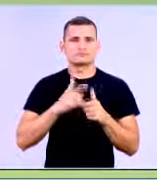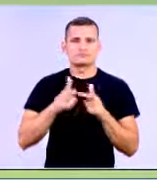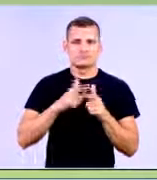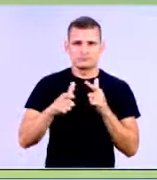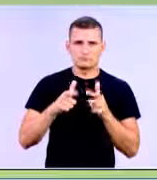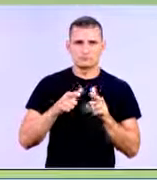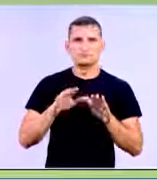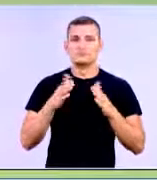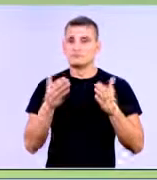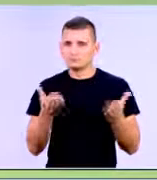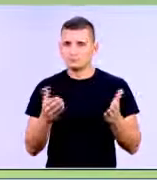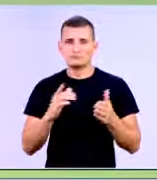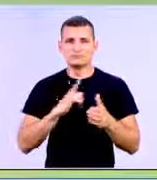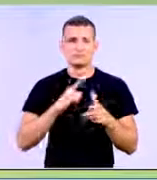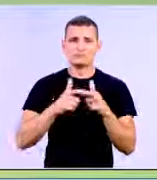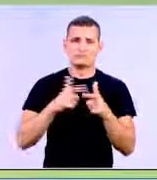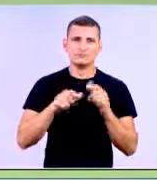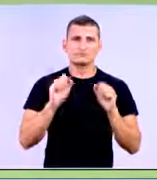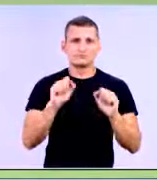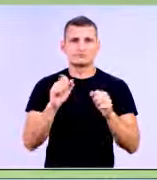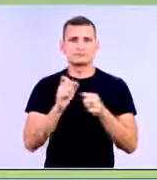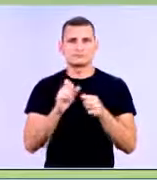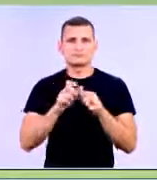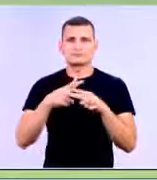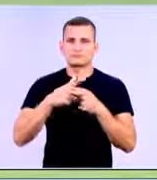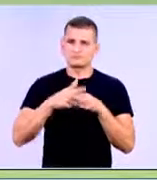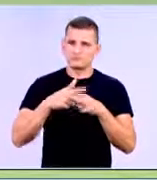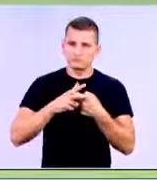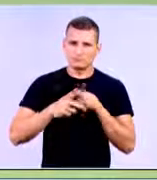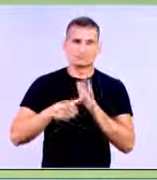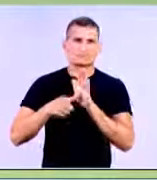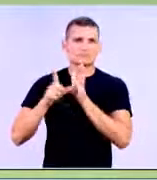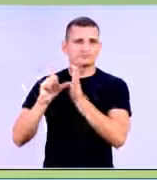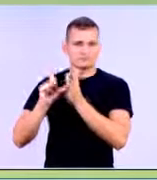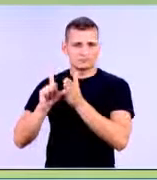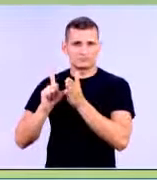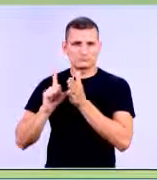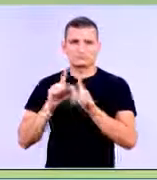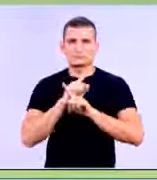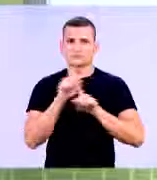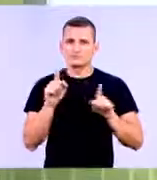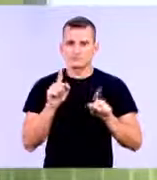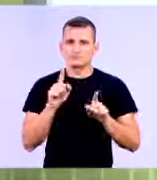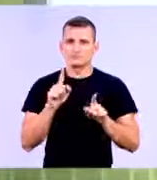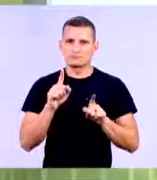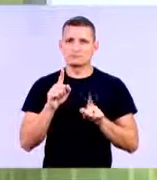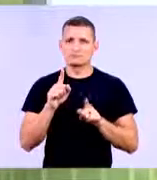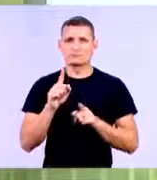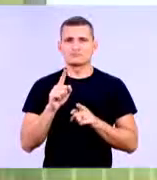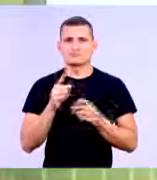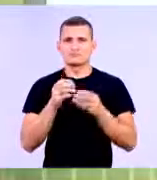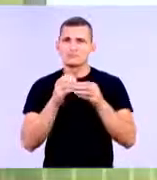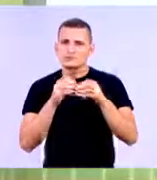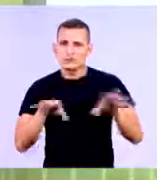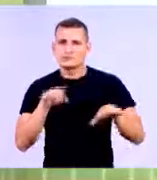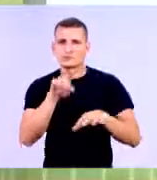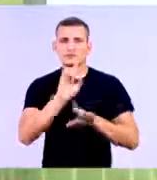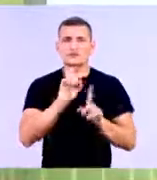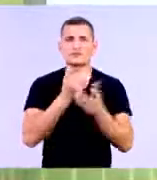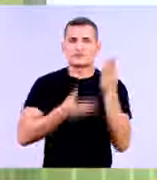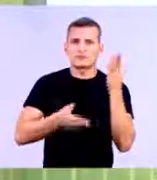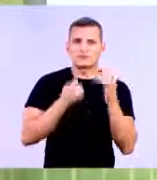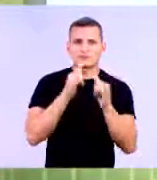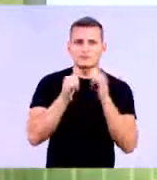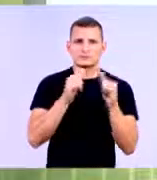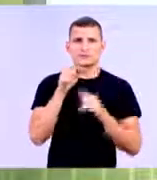Então, se tem problema, já tem que fazer uma manutenção preventiva para não te deixar na mão e para que você não perca as